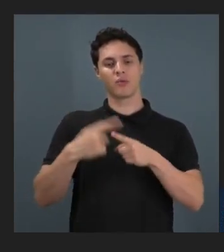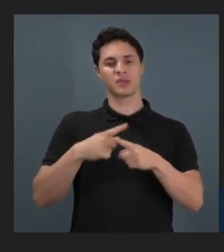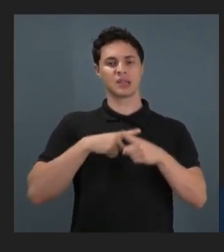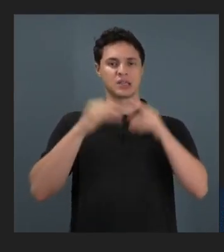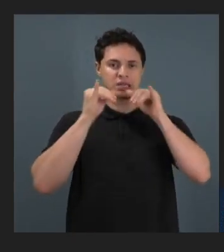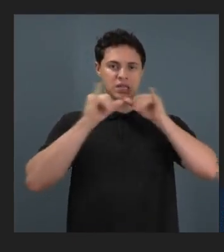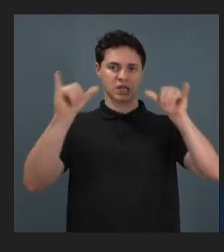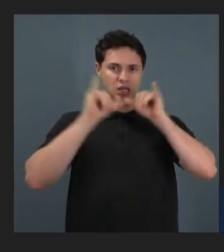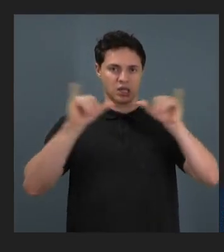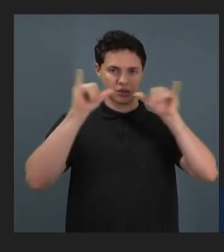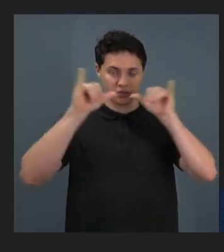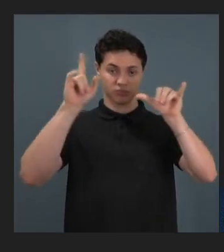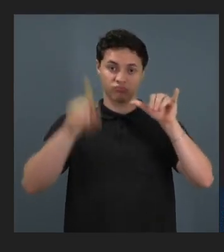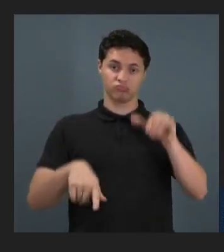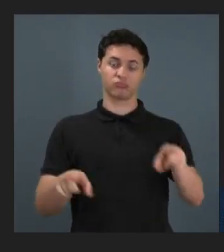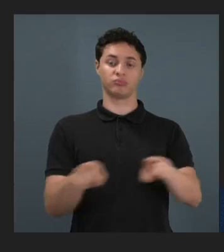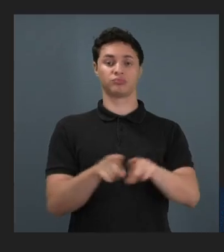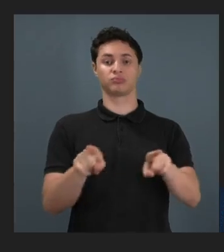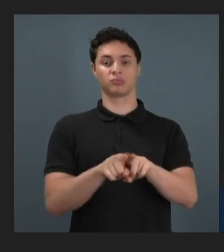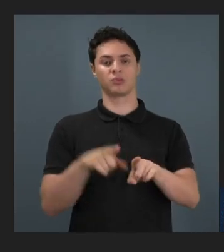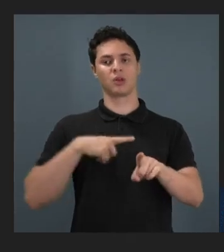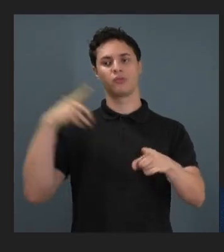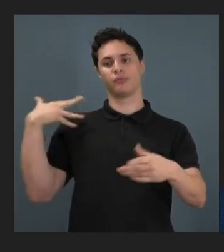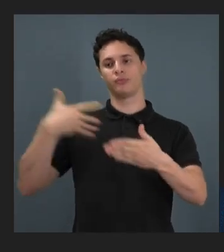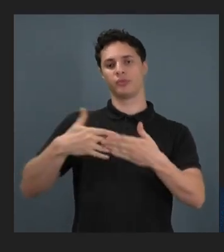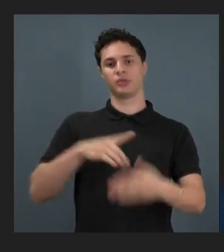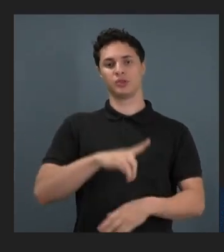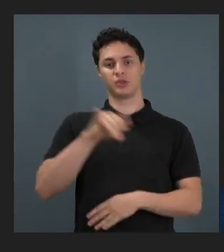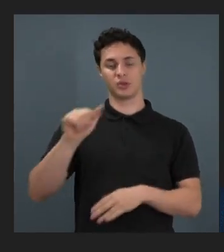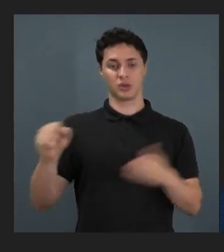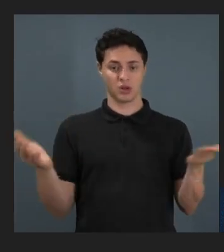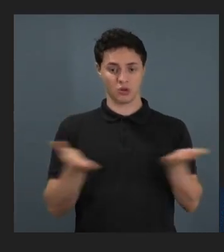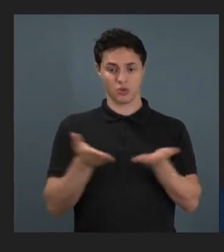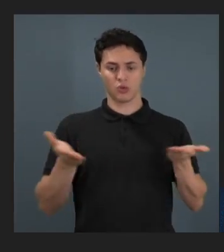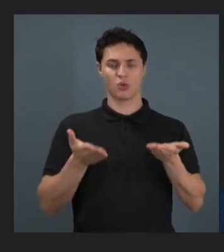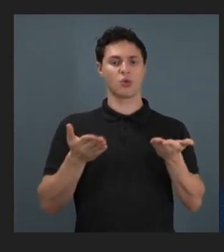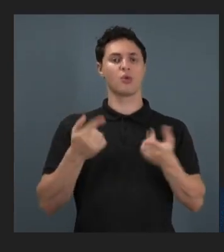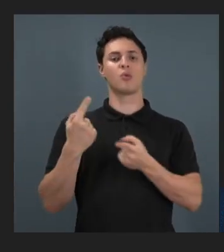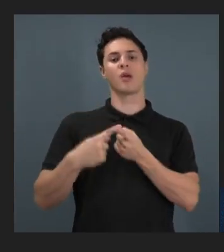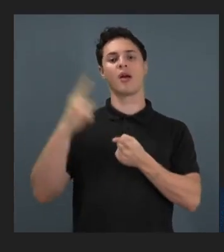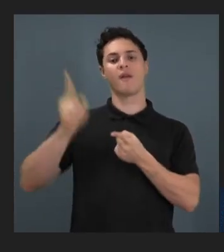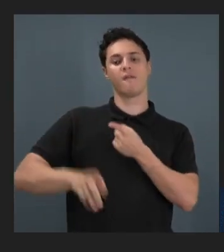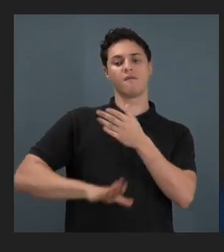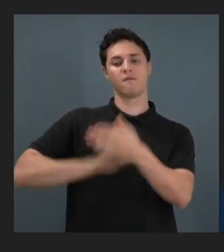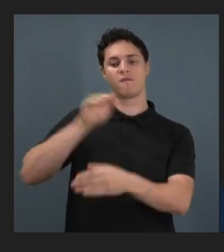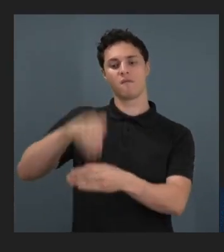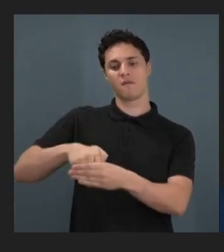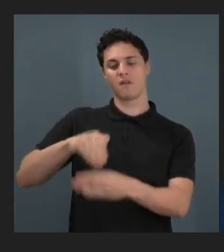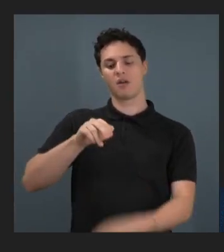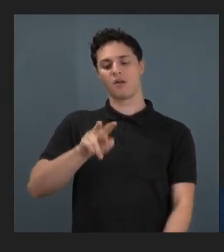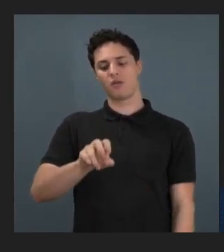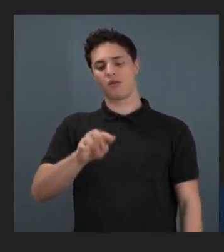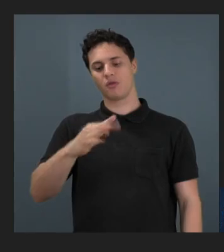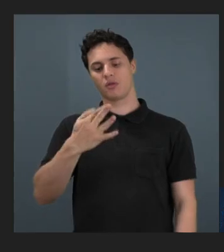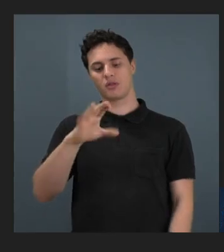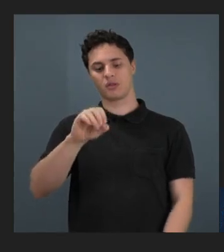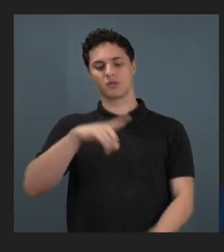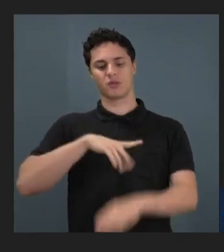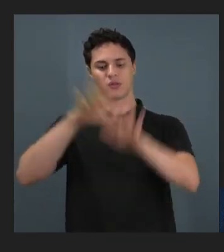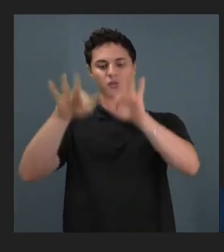dele também nesses últimos dias sobre a questão da votação da PEC pelo fim das